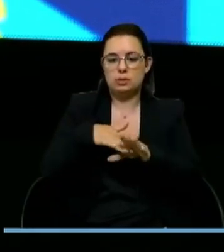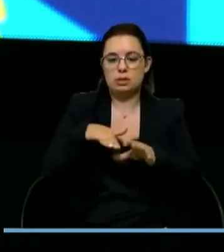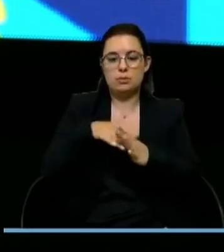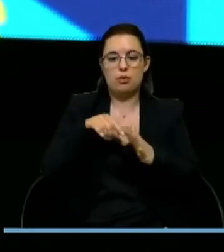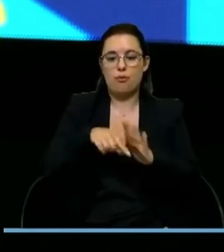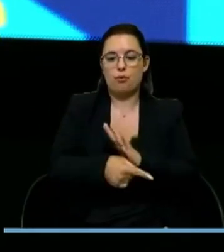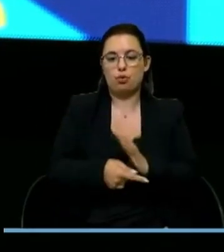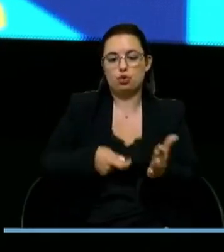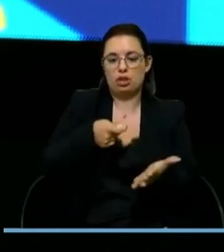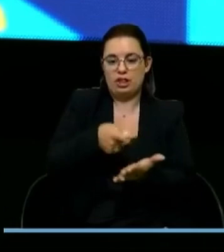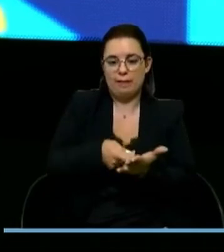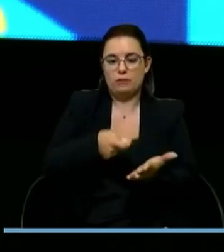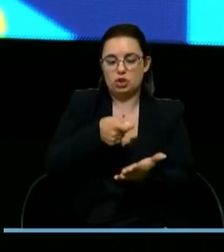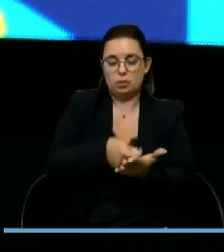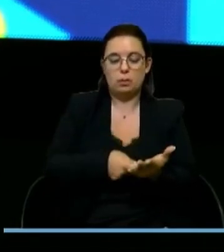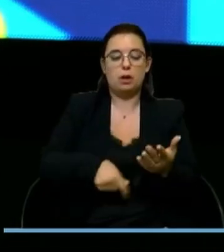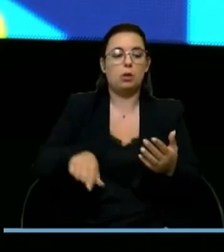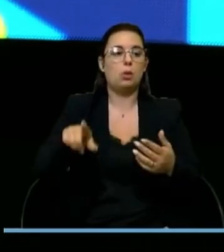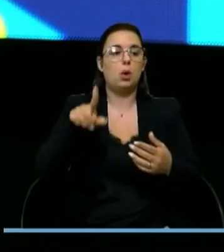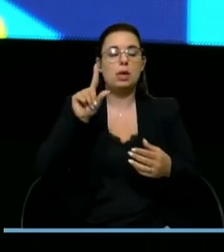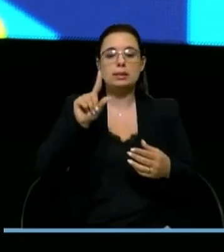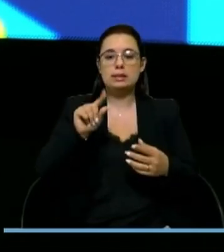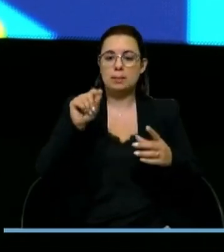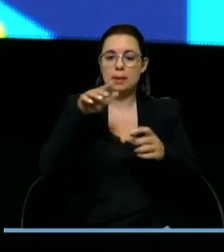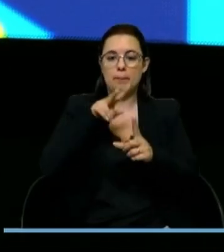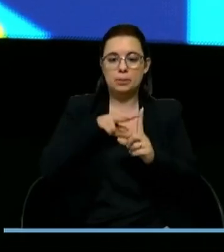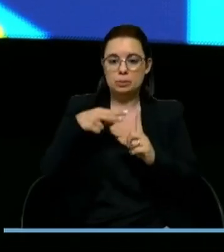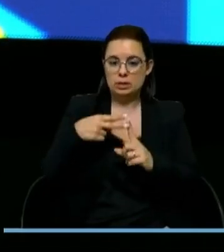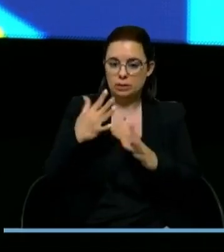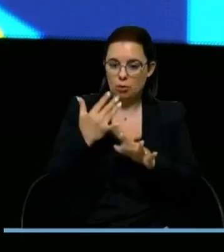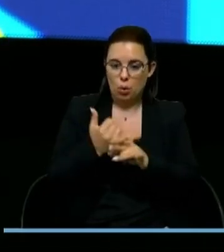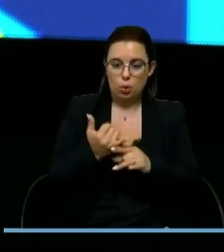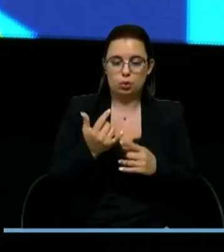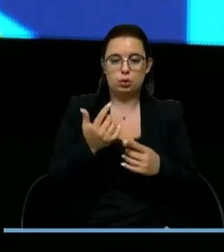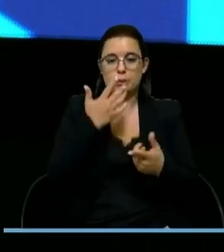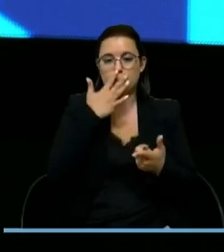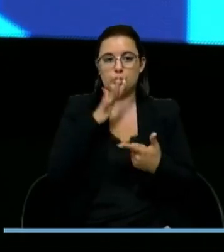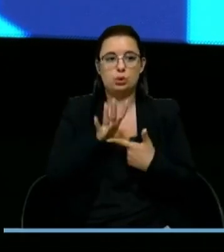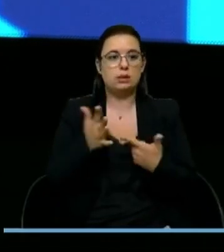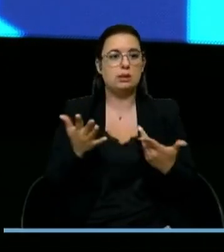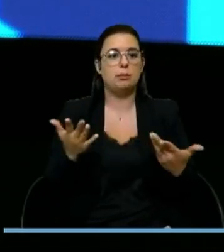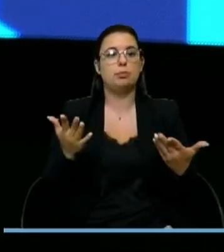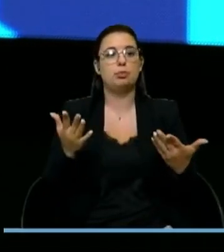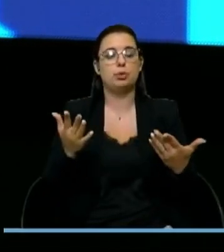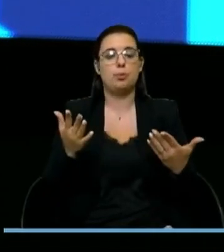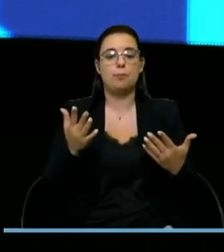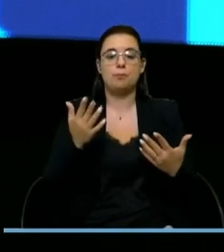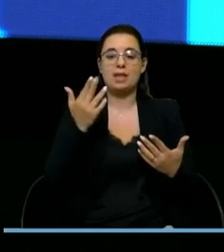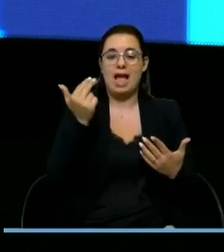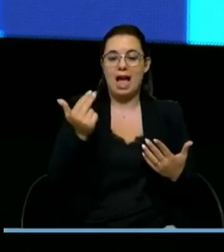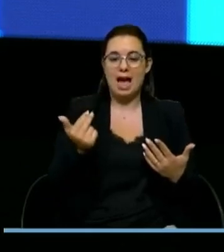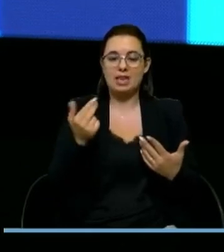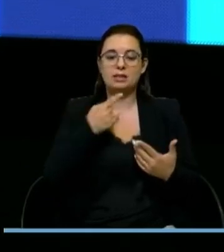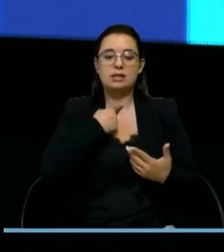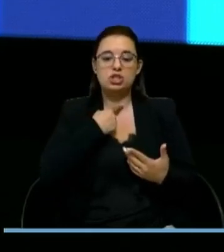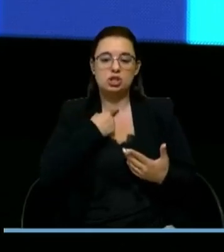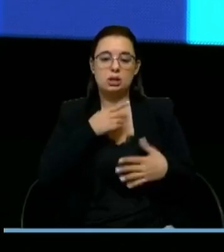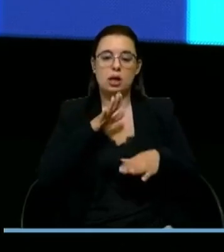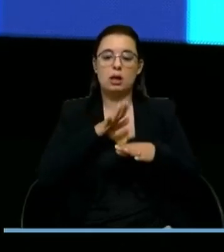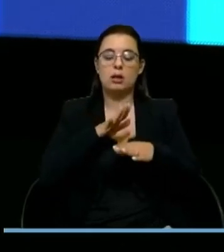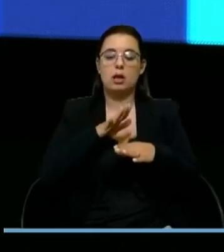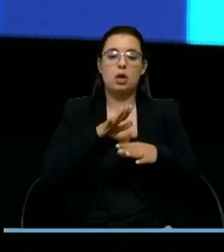fundos de investimento, mas também, por exemplo, noutro âmbito, a tokenização de arte digital, através